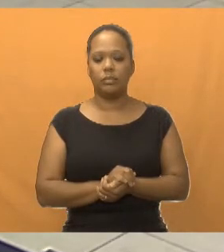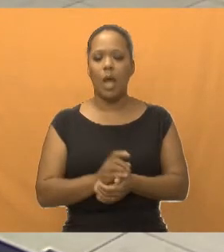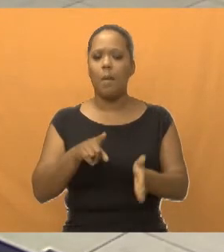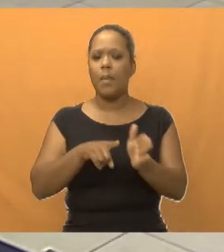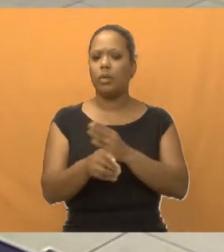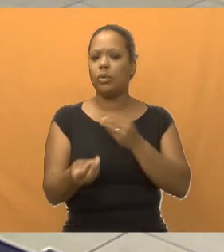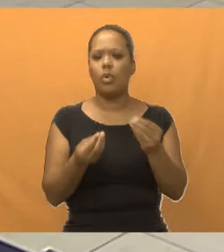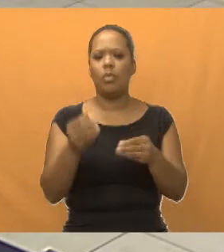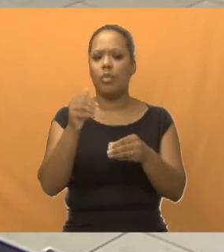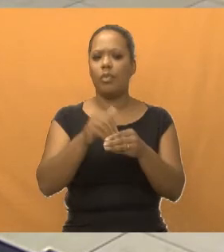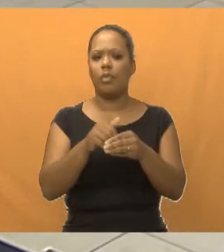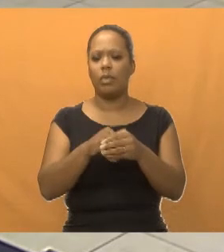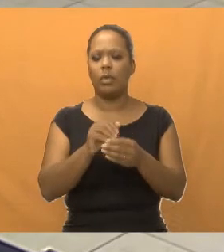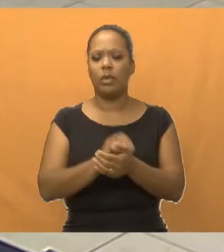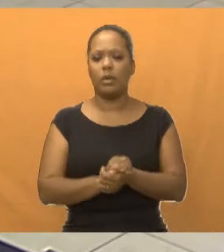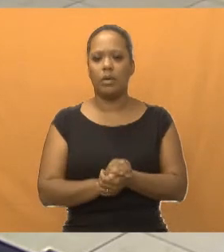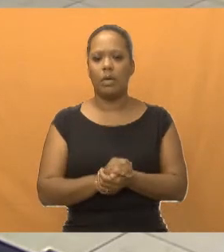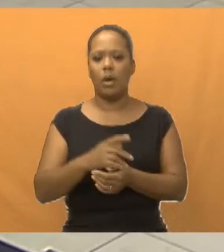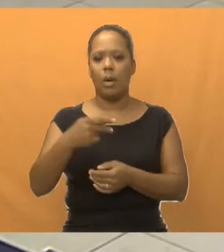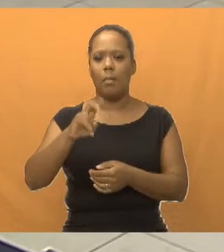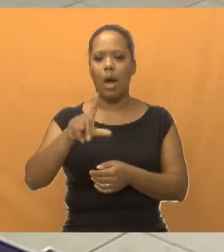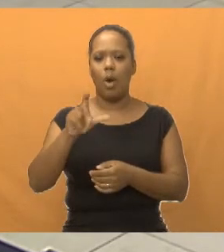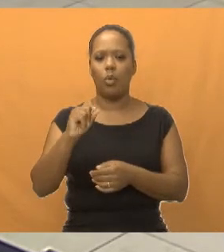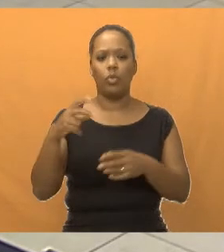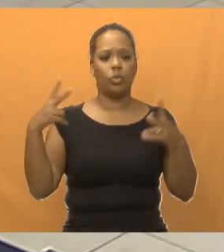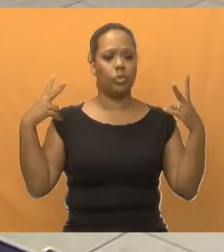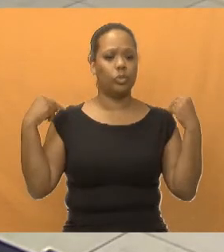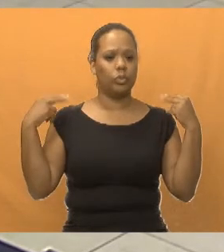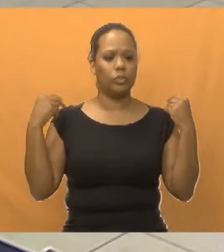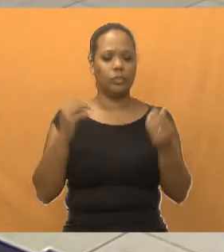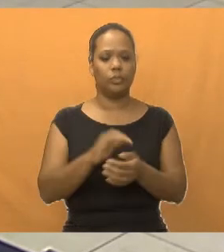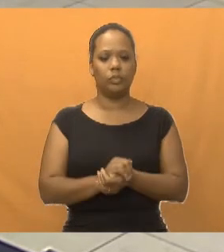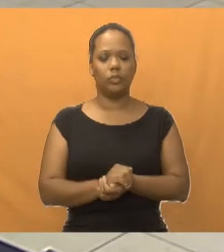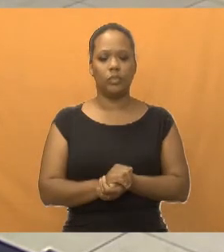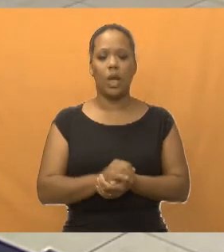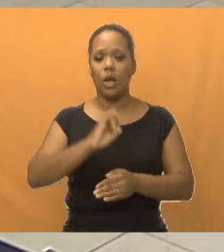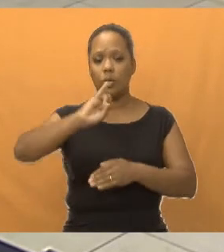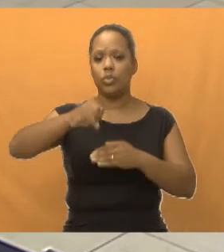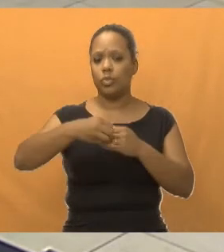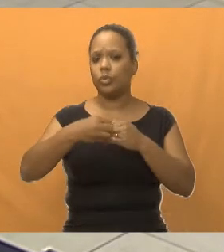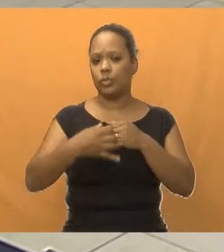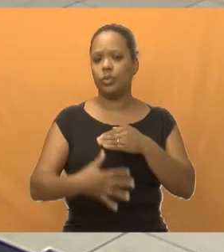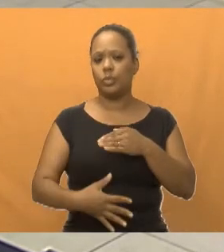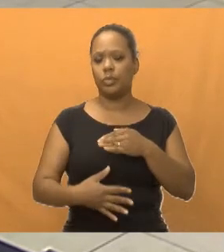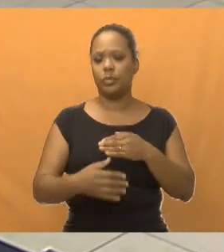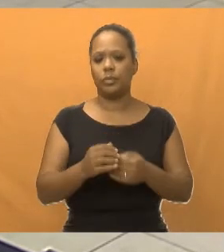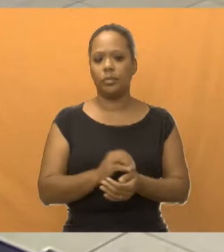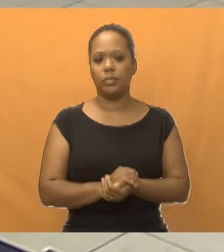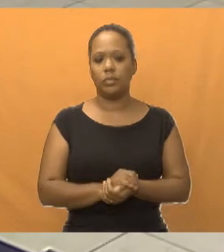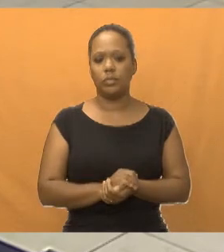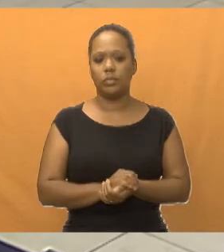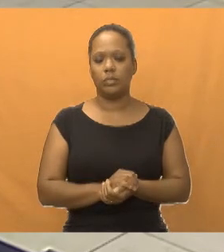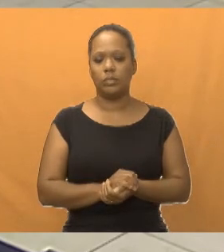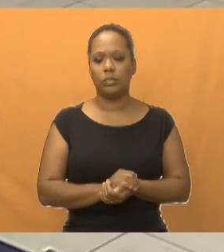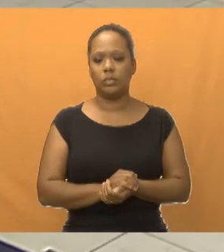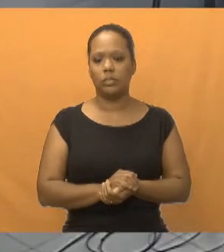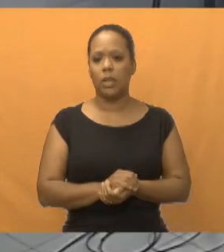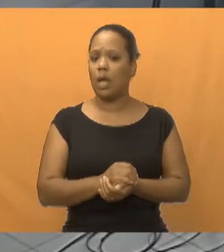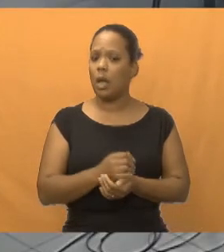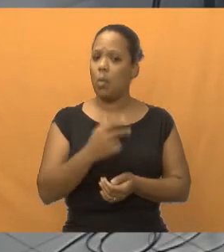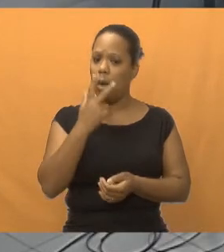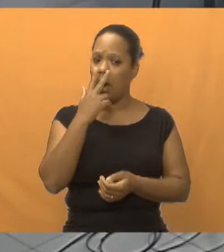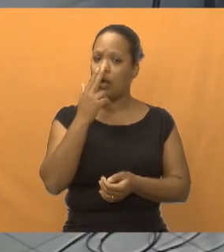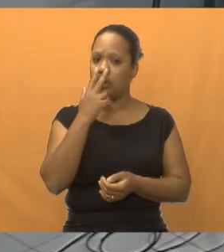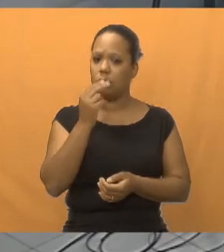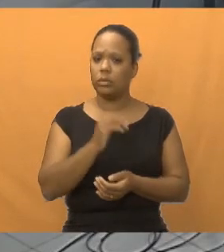Como vota o vereador Paulinho dos Condutores? Só justificando o meu voto, né, eu acho que tinha que entrar